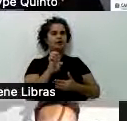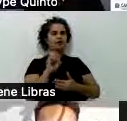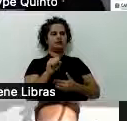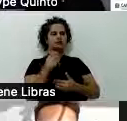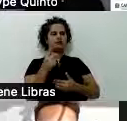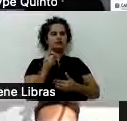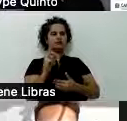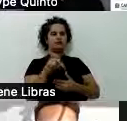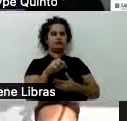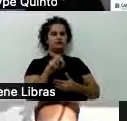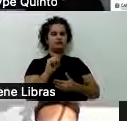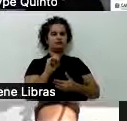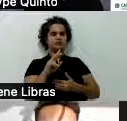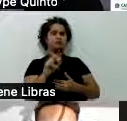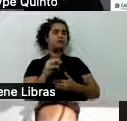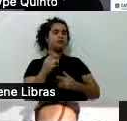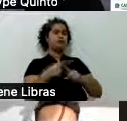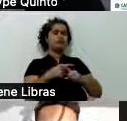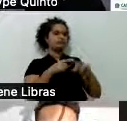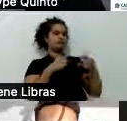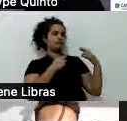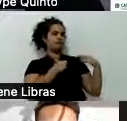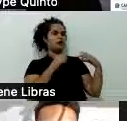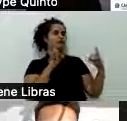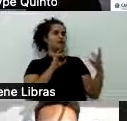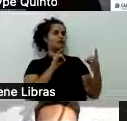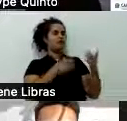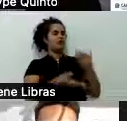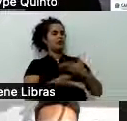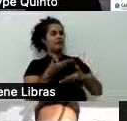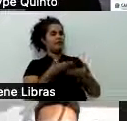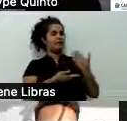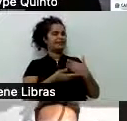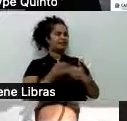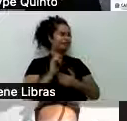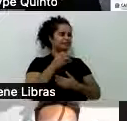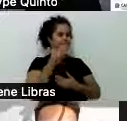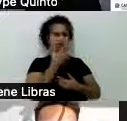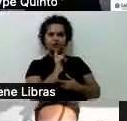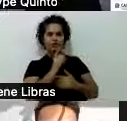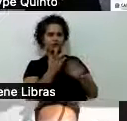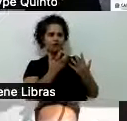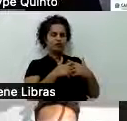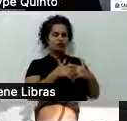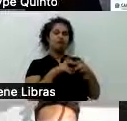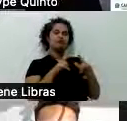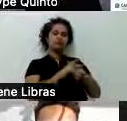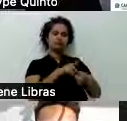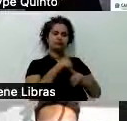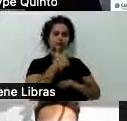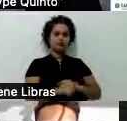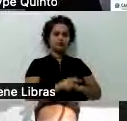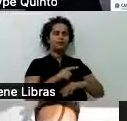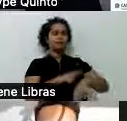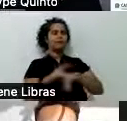esse feedback do usuário e o seu redesenho, caso não esteja funcionando, né? Ela é de curto prazo, em